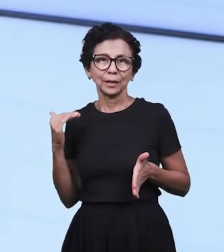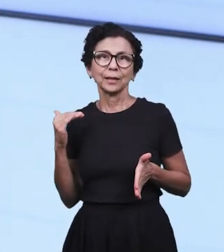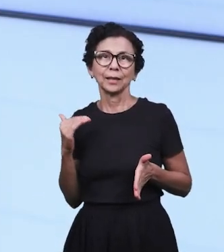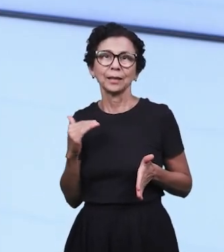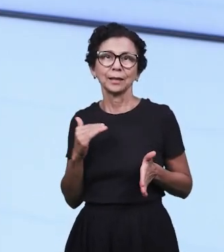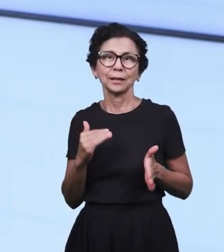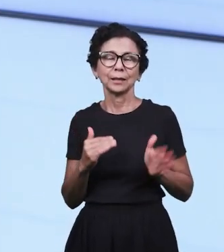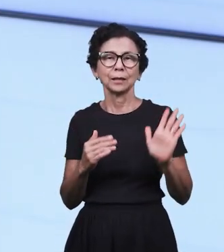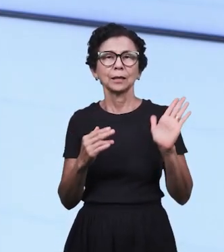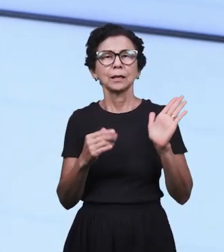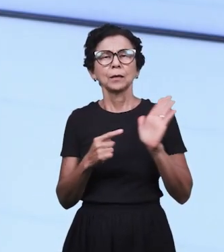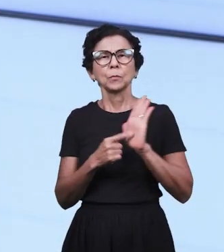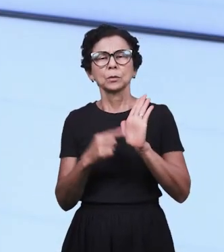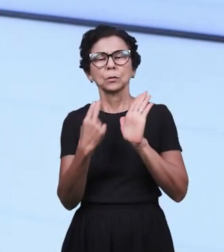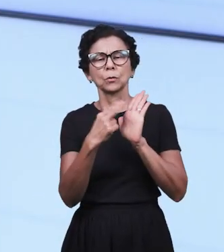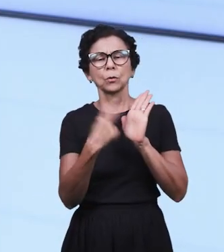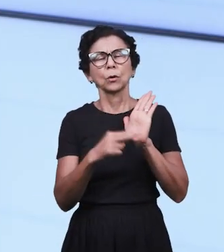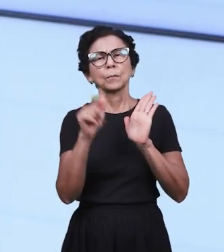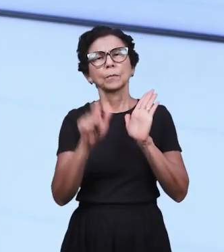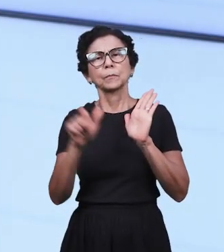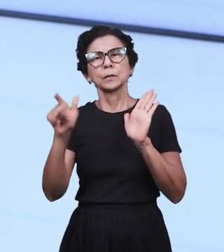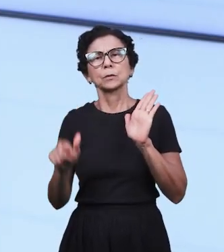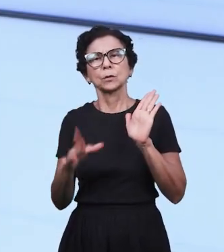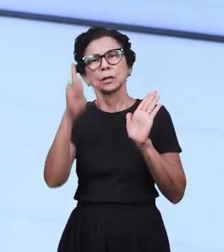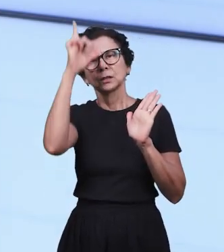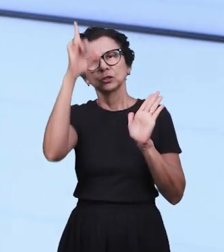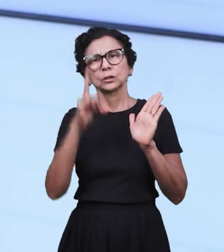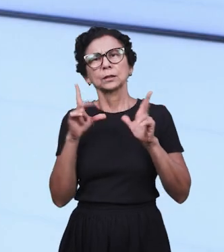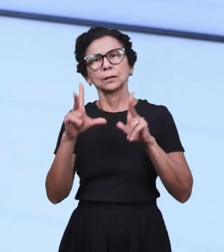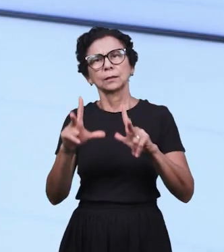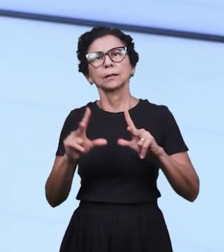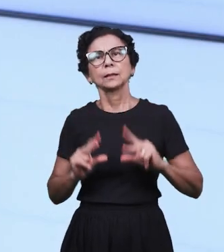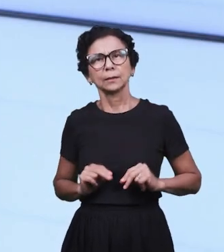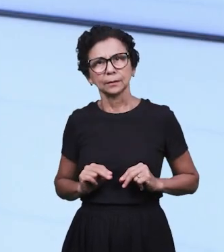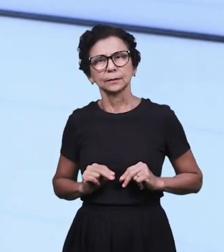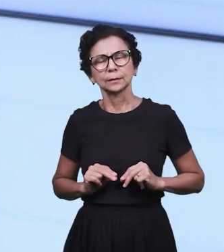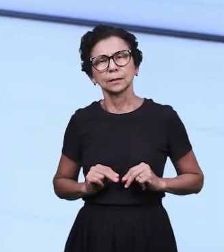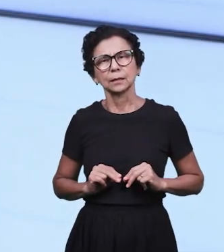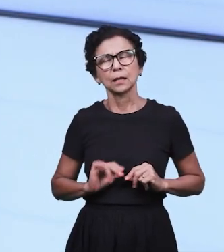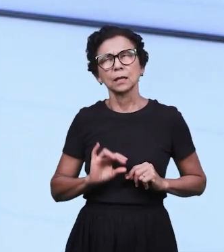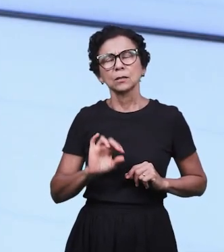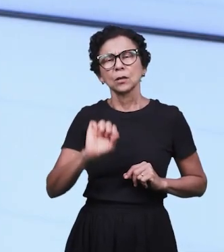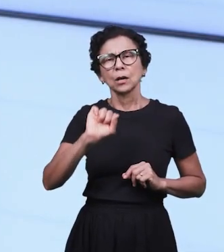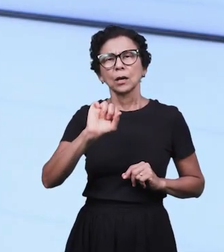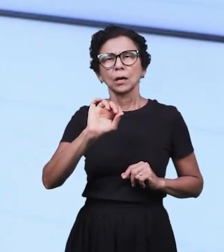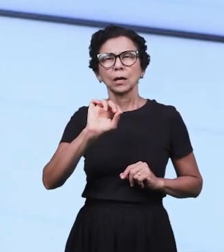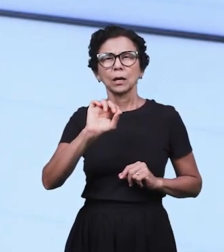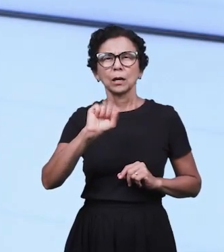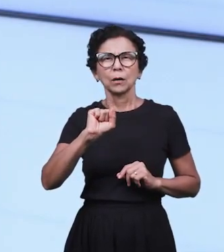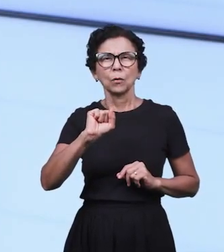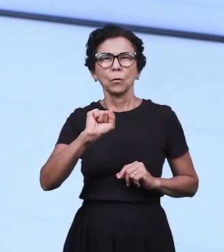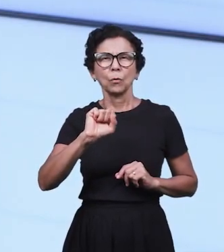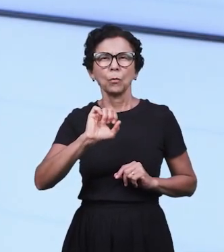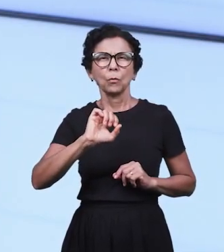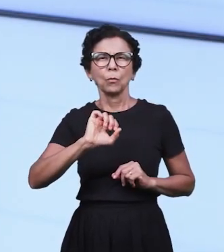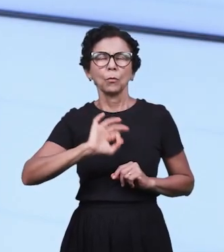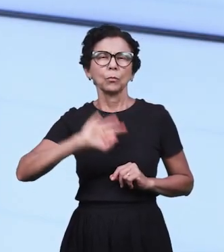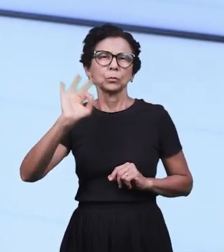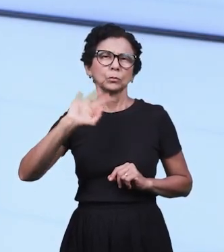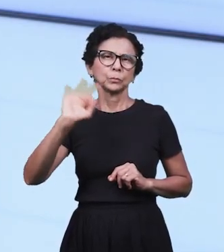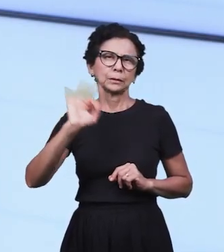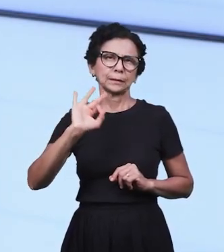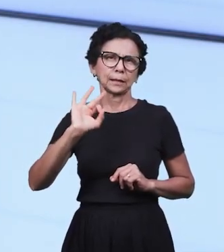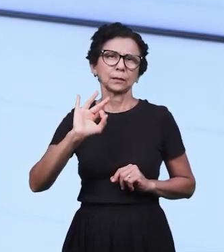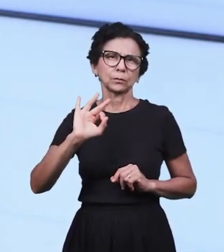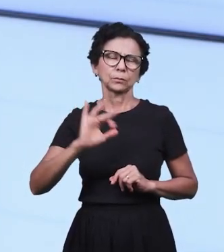Apenas 8% das sucessões testamentárias elas são conduzidas por um testamento.